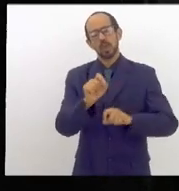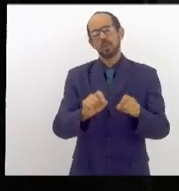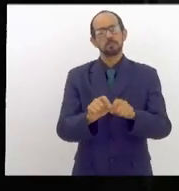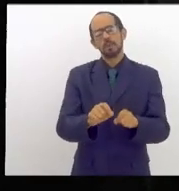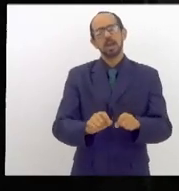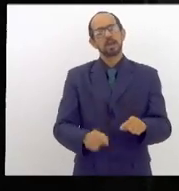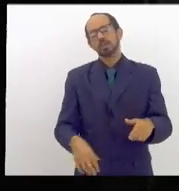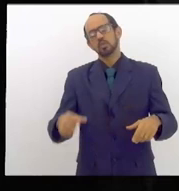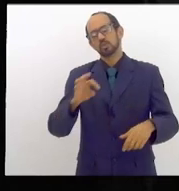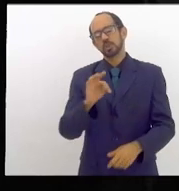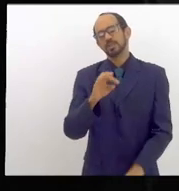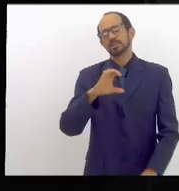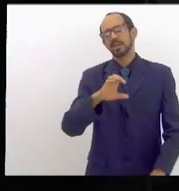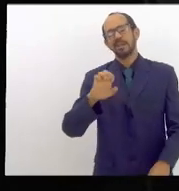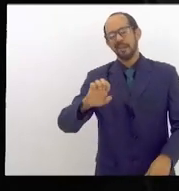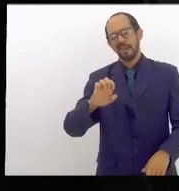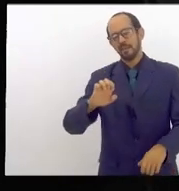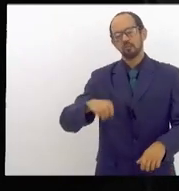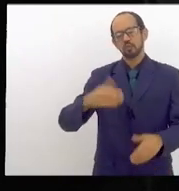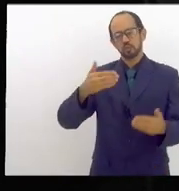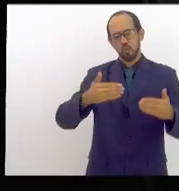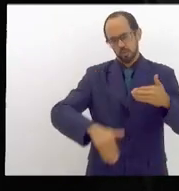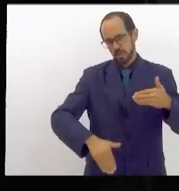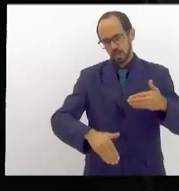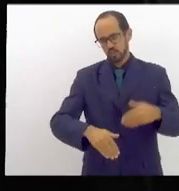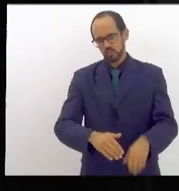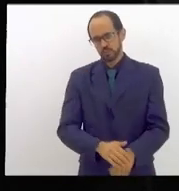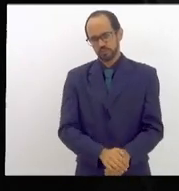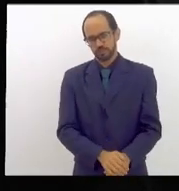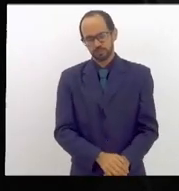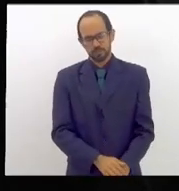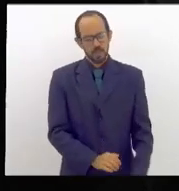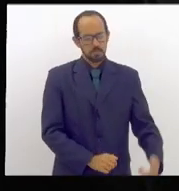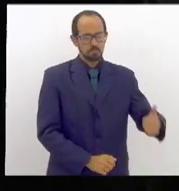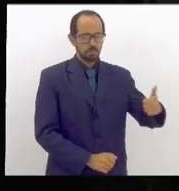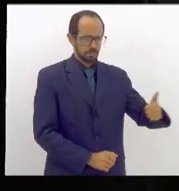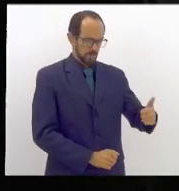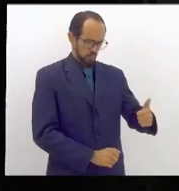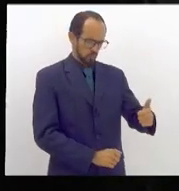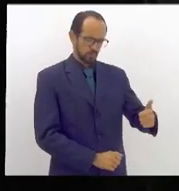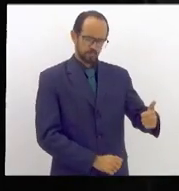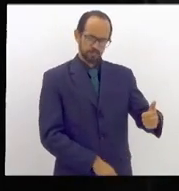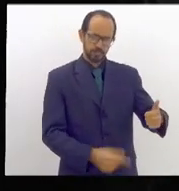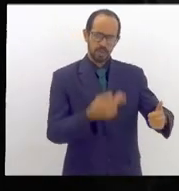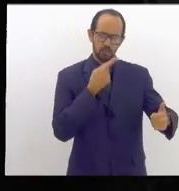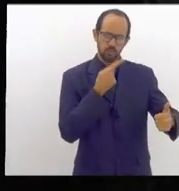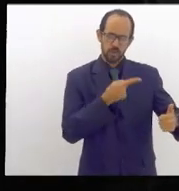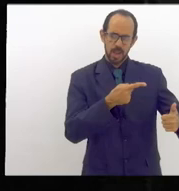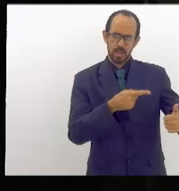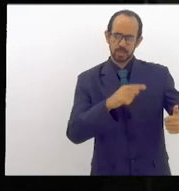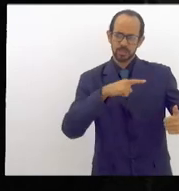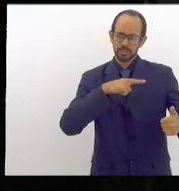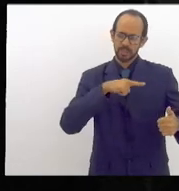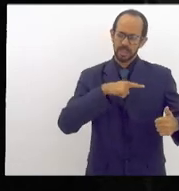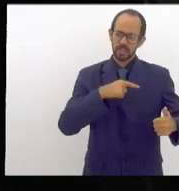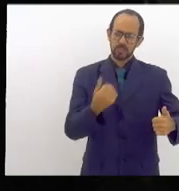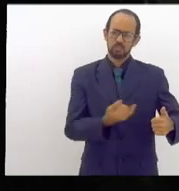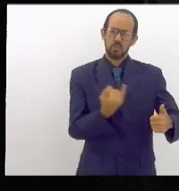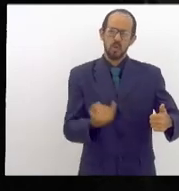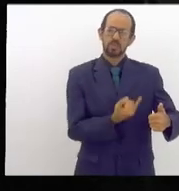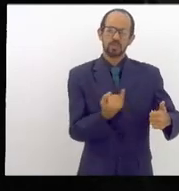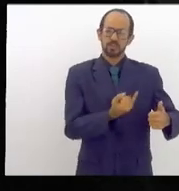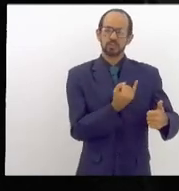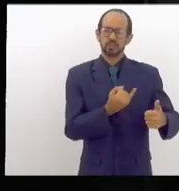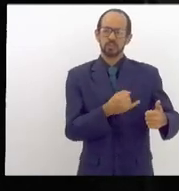que o Tribunal de Contas emitisse um parecer contrário primeiro lugar ele menciona uma questão importante que